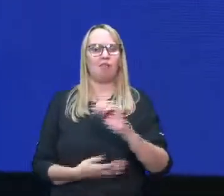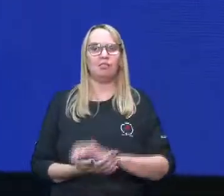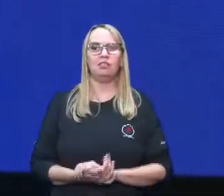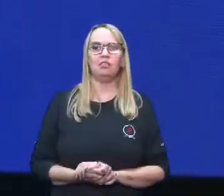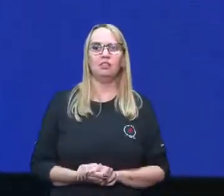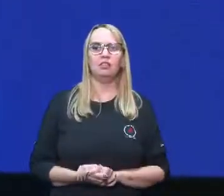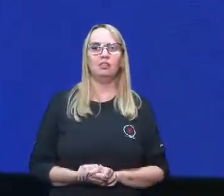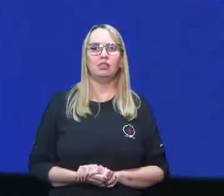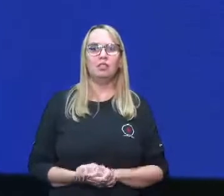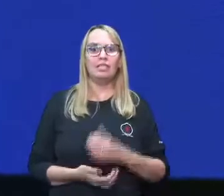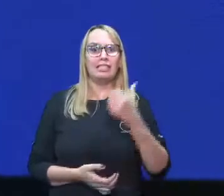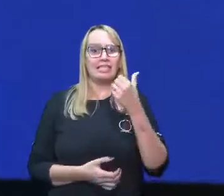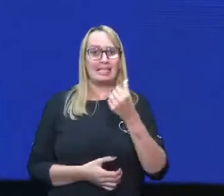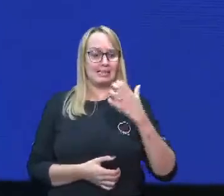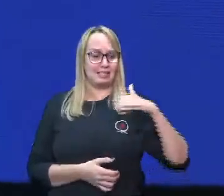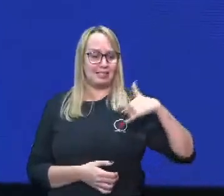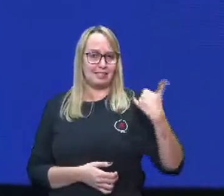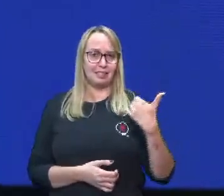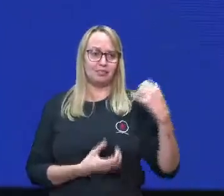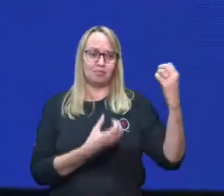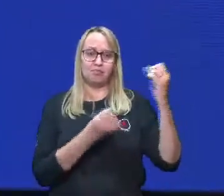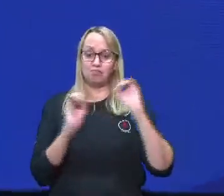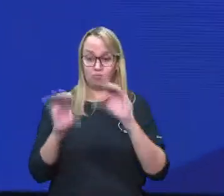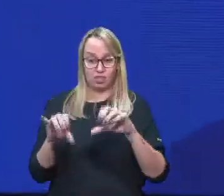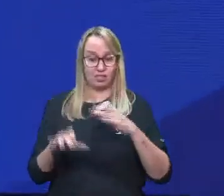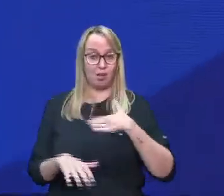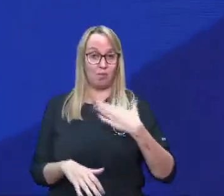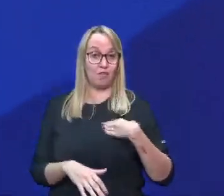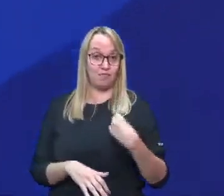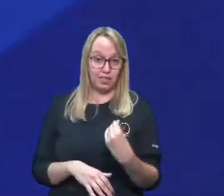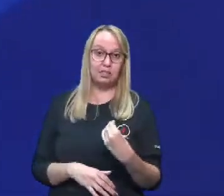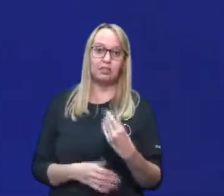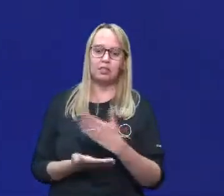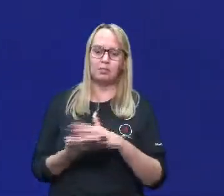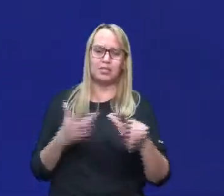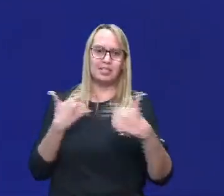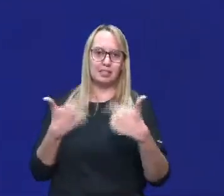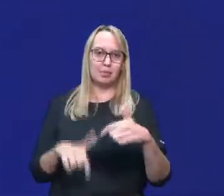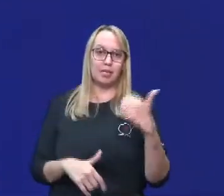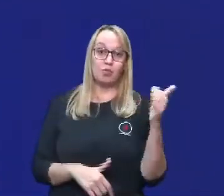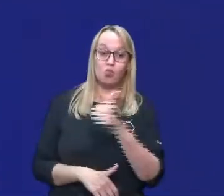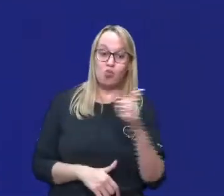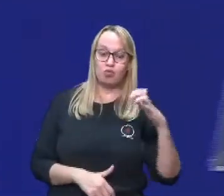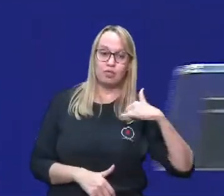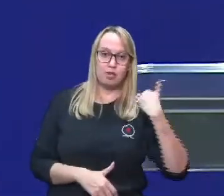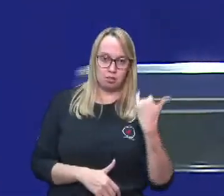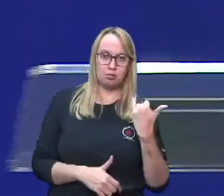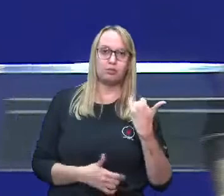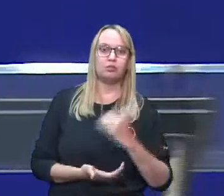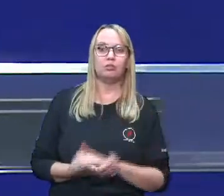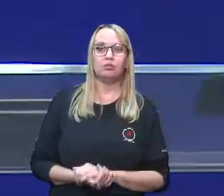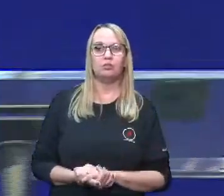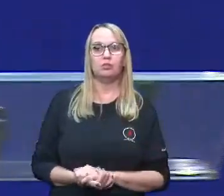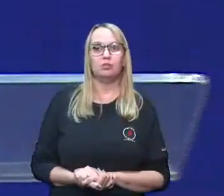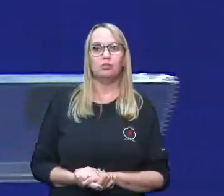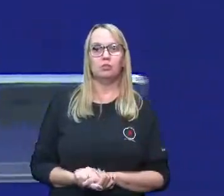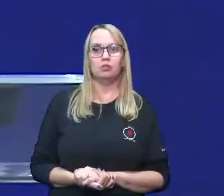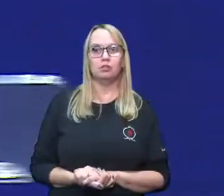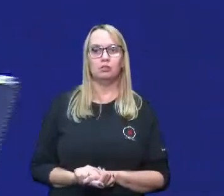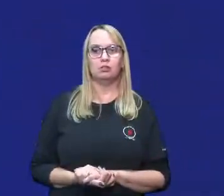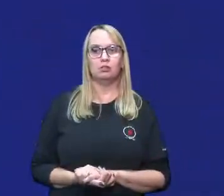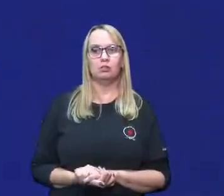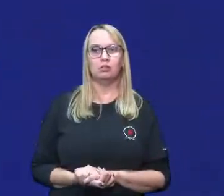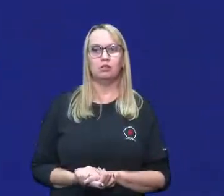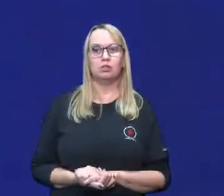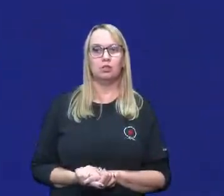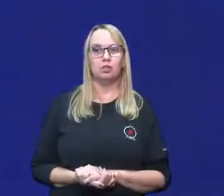com 6 anos de idade eu fui ensinar meu filho. Eu comecei a trabalhar com 11 anos de idade. Eu sou contra a mesada, e